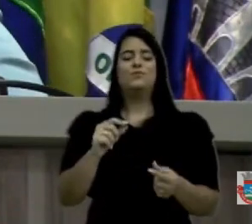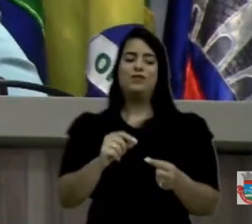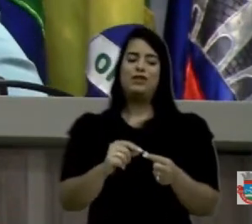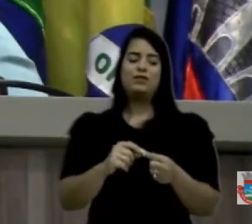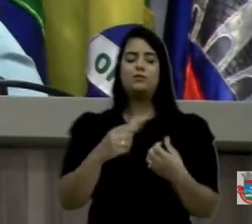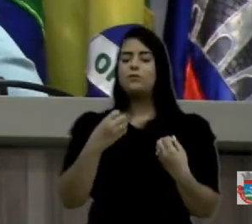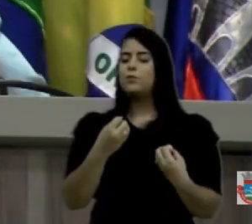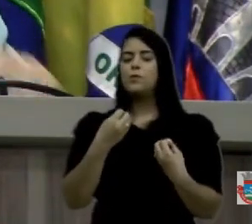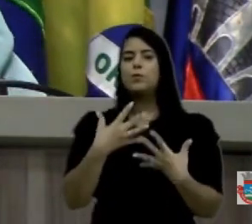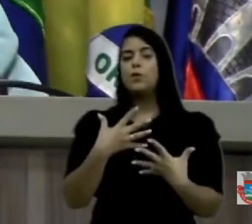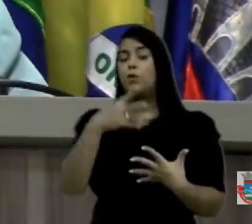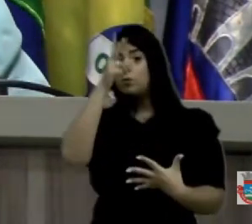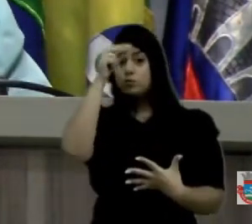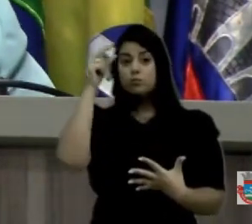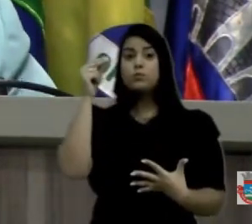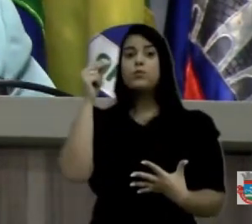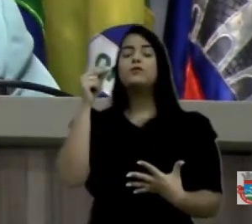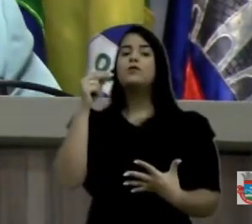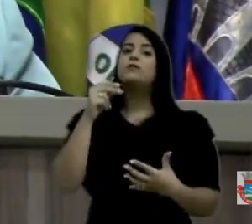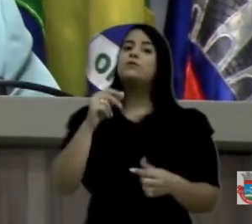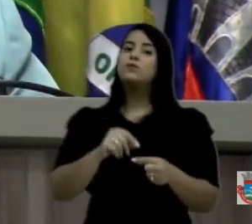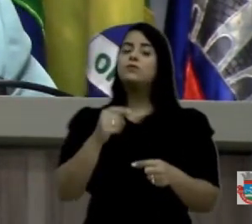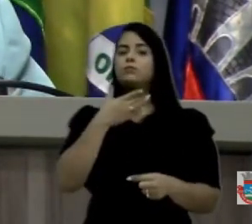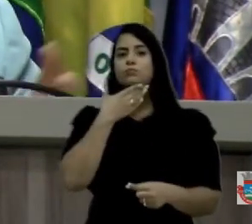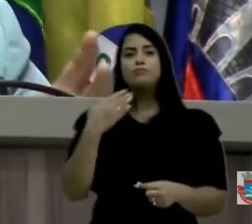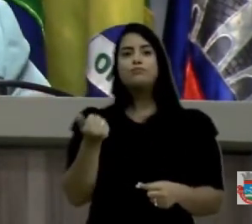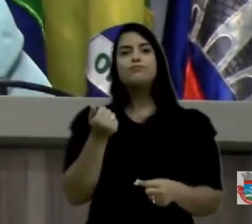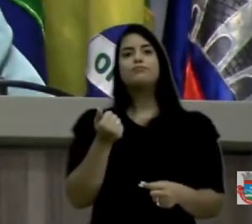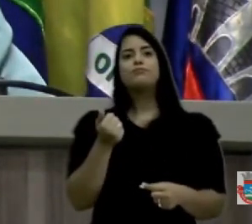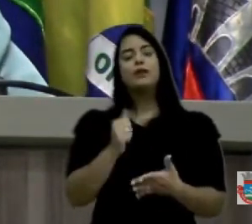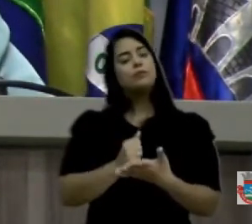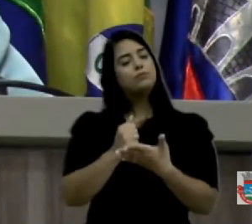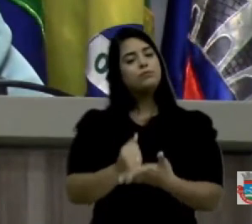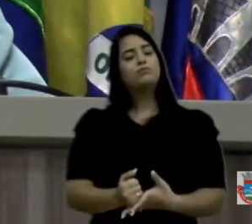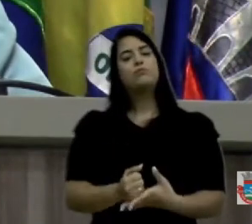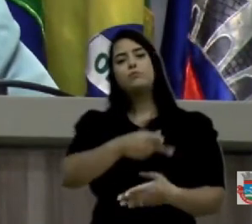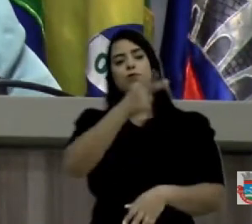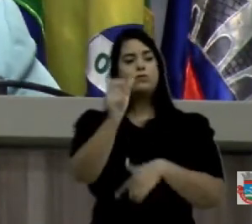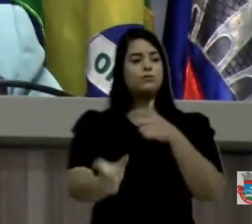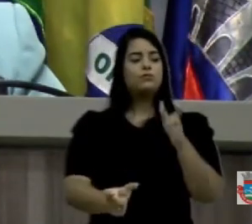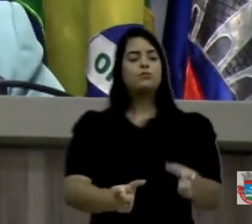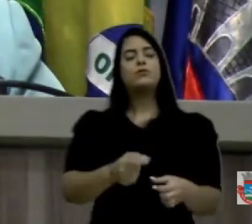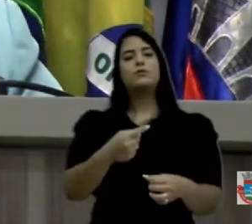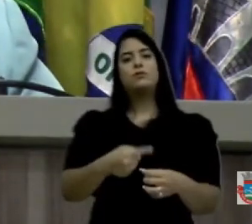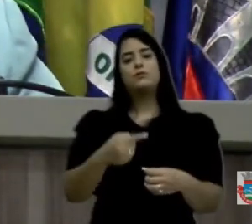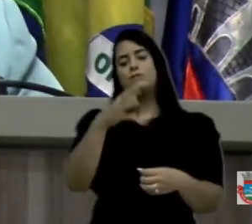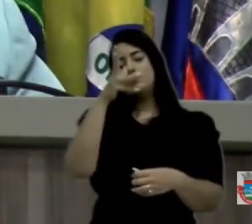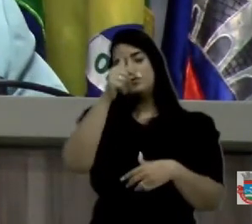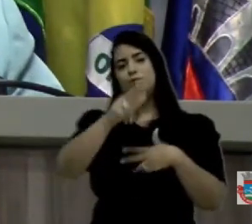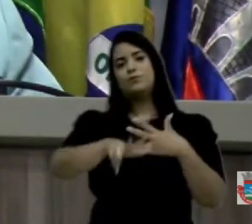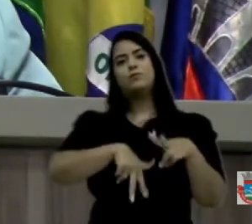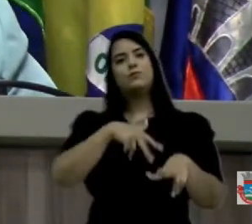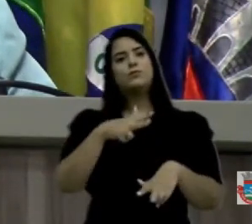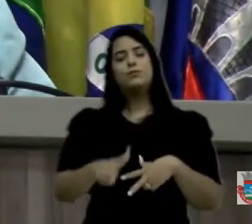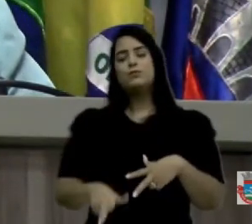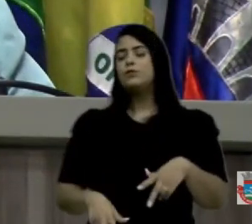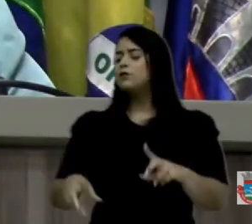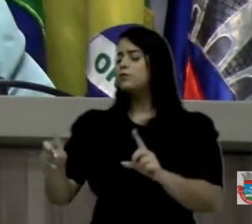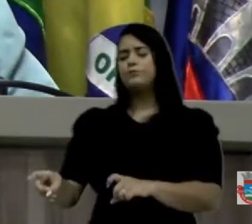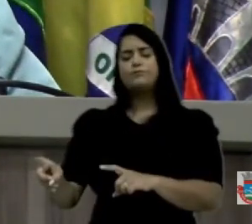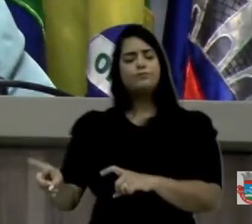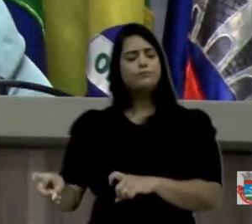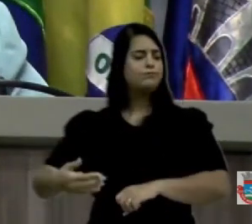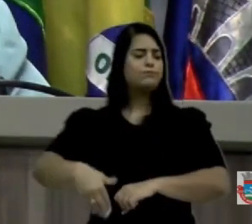prefeito sempre procura fazer o melhor para todos são bem tenso que seja aqui na zona urbana que seja na zona